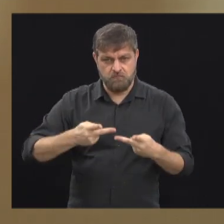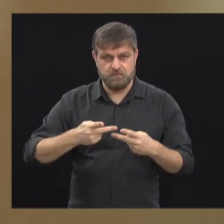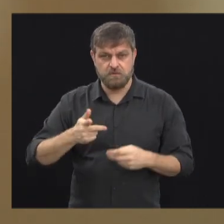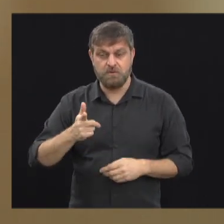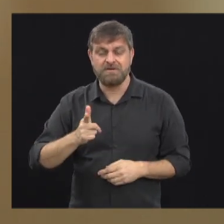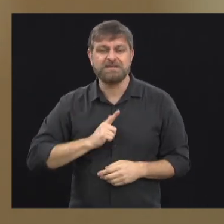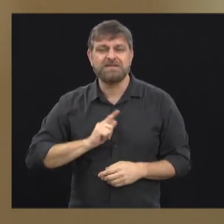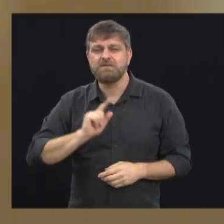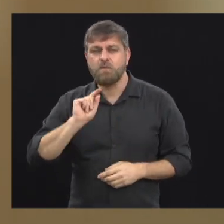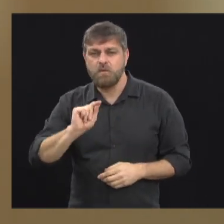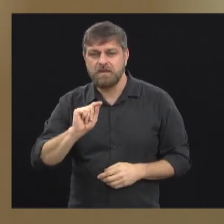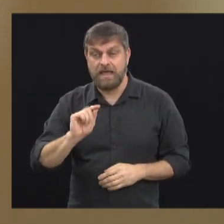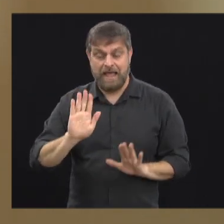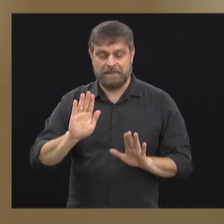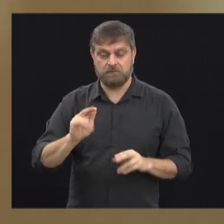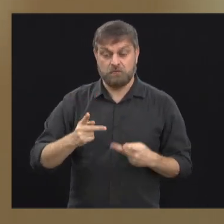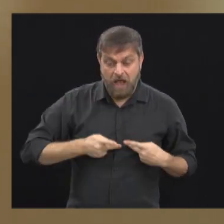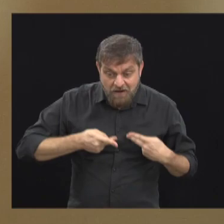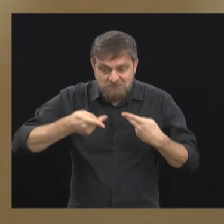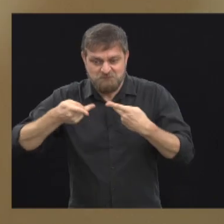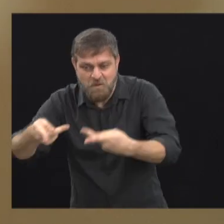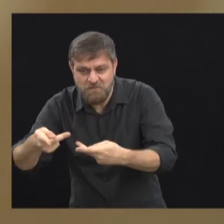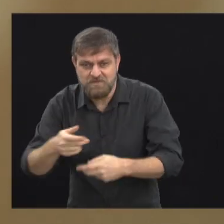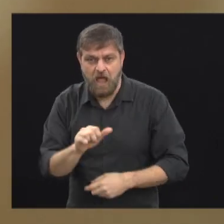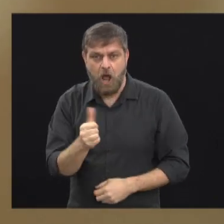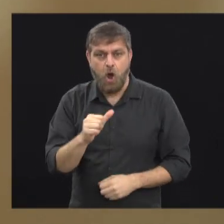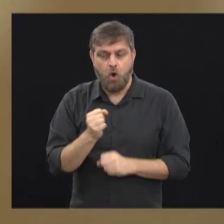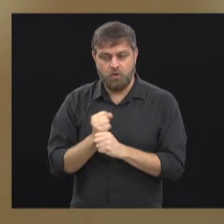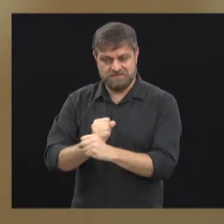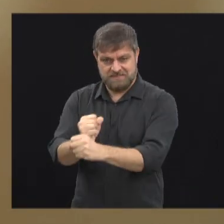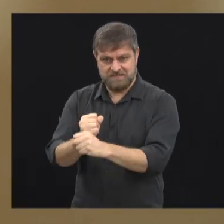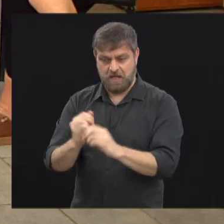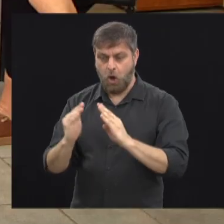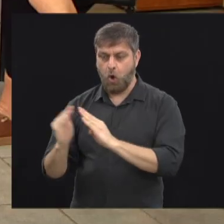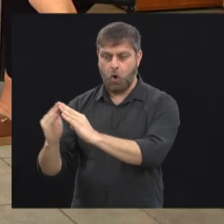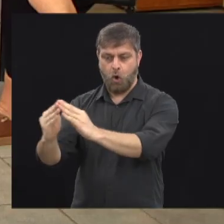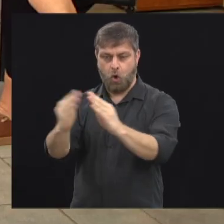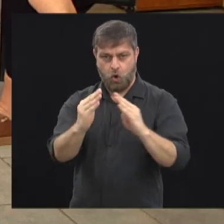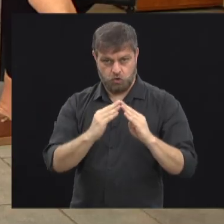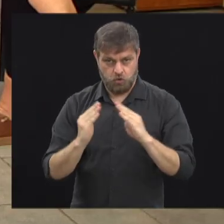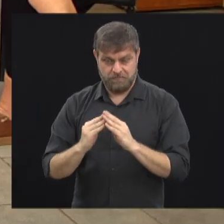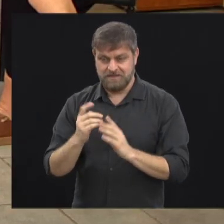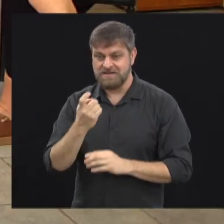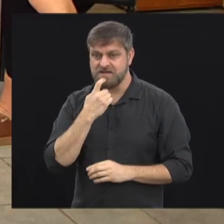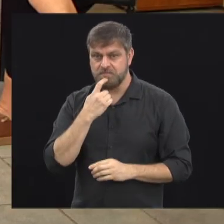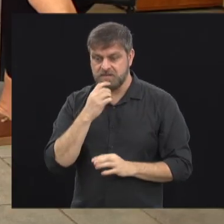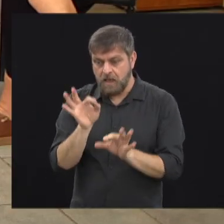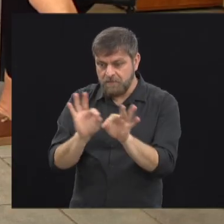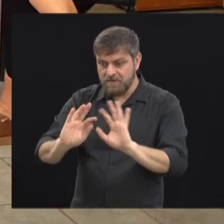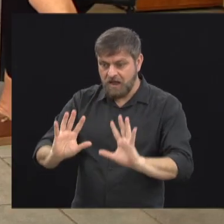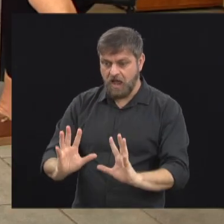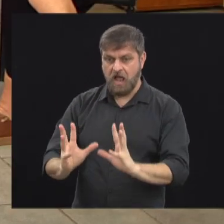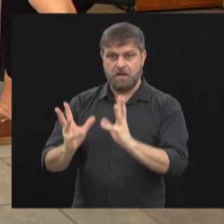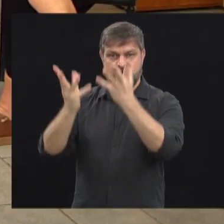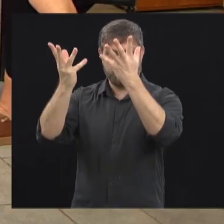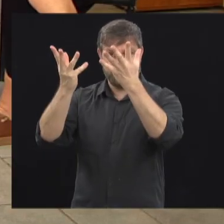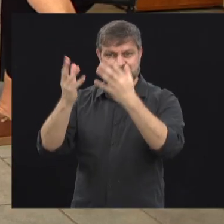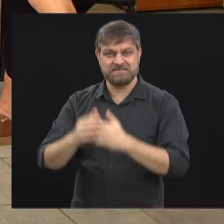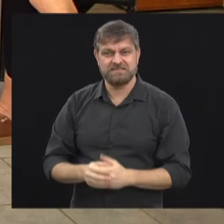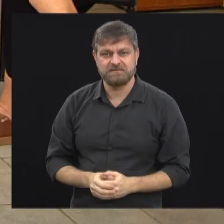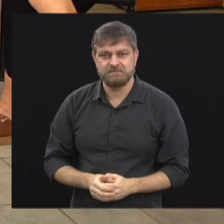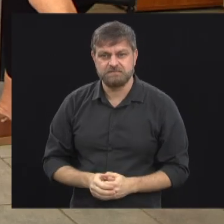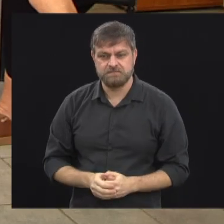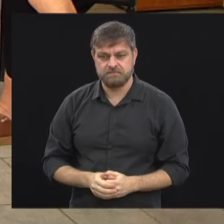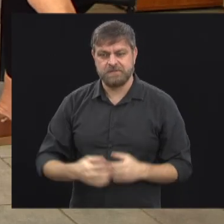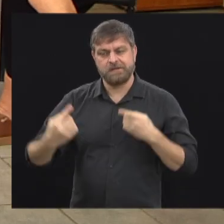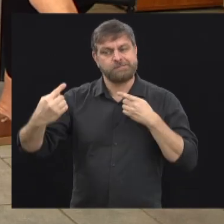fomos convidados há 11 anos atrás por um condomínio aqui em Campinas a fazer uma festa inteira nesse condomínio.